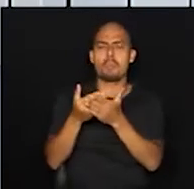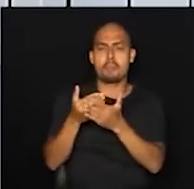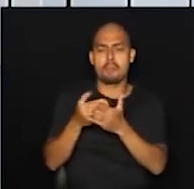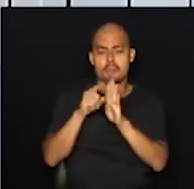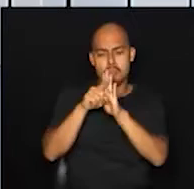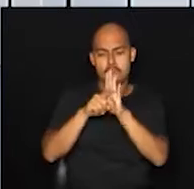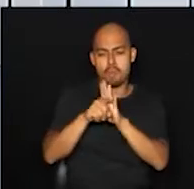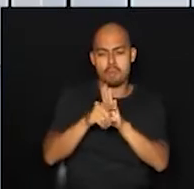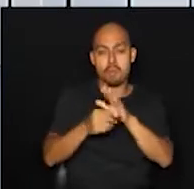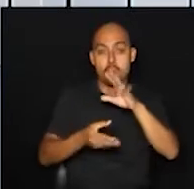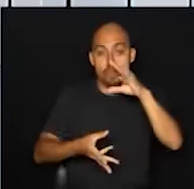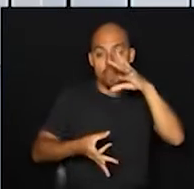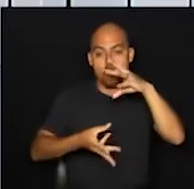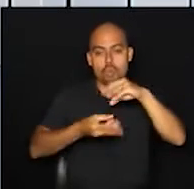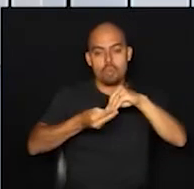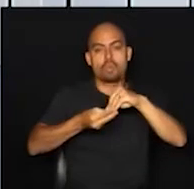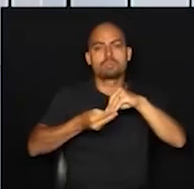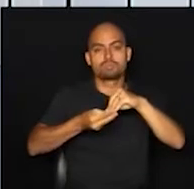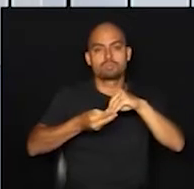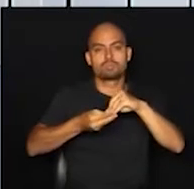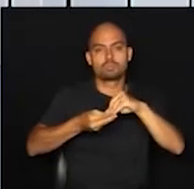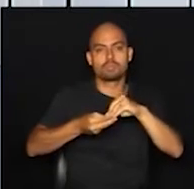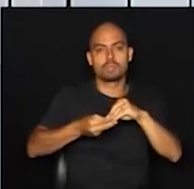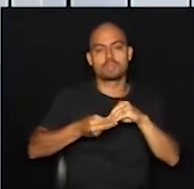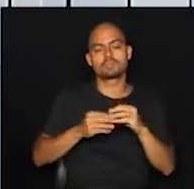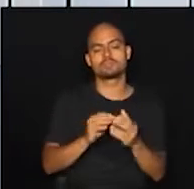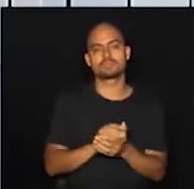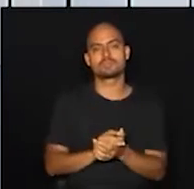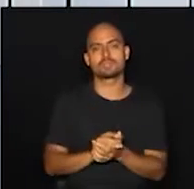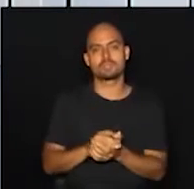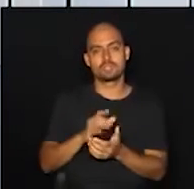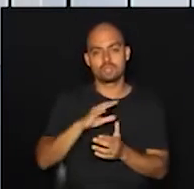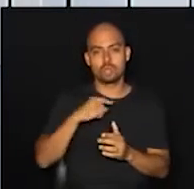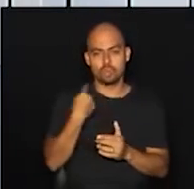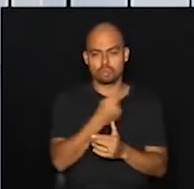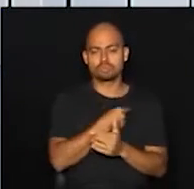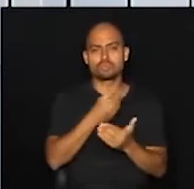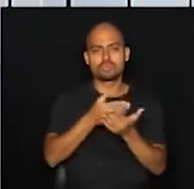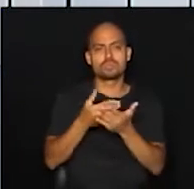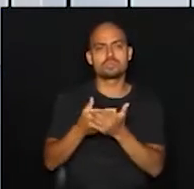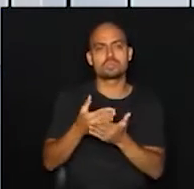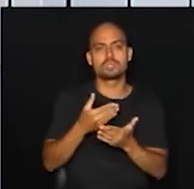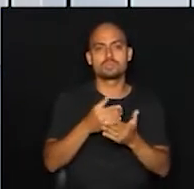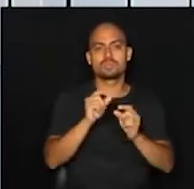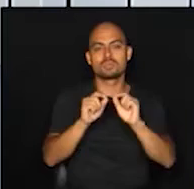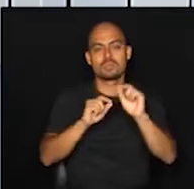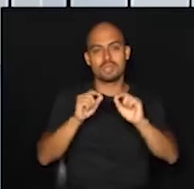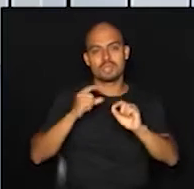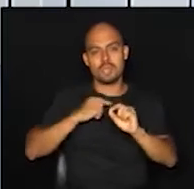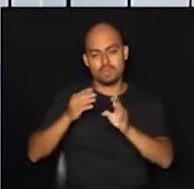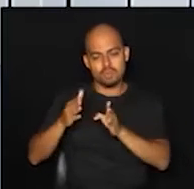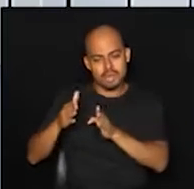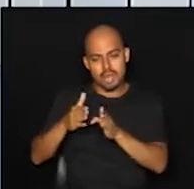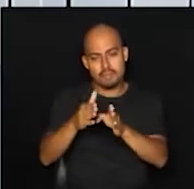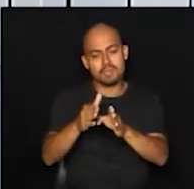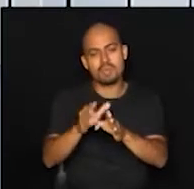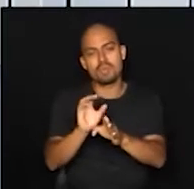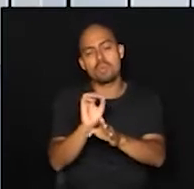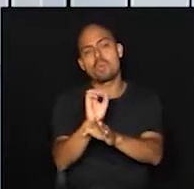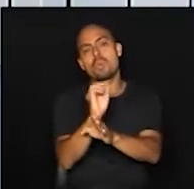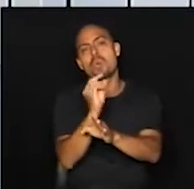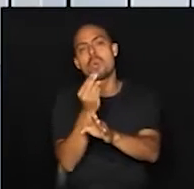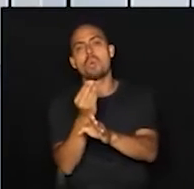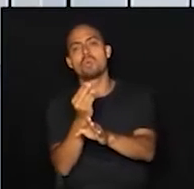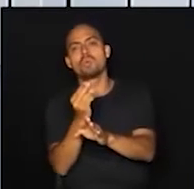mais completo do que nós estudamos, né? Poucos anos na escola, vai também por este caminho ou as